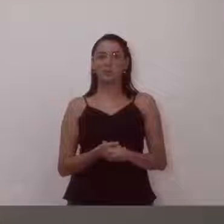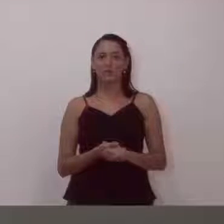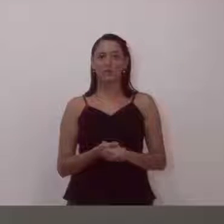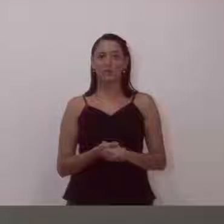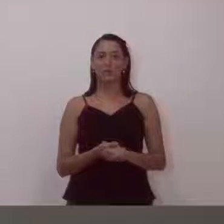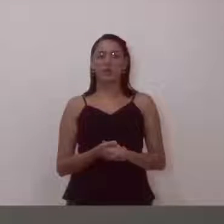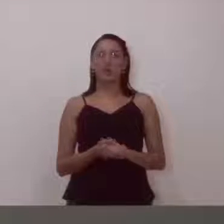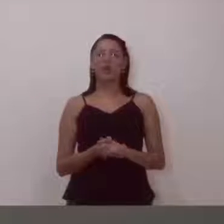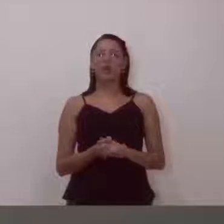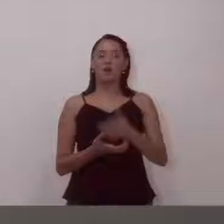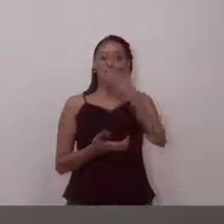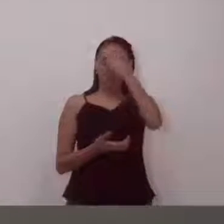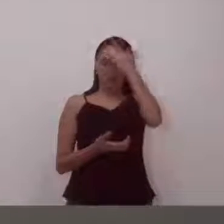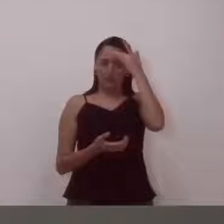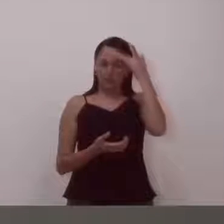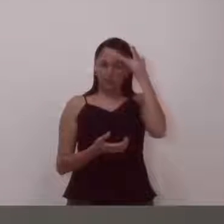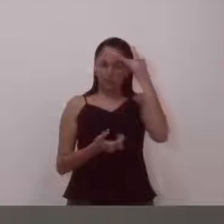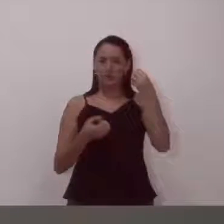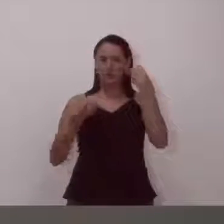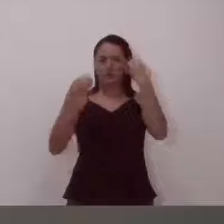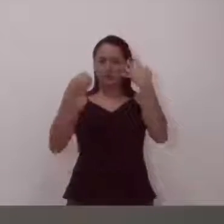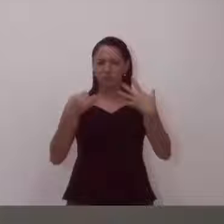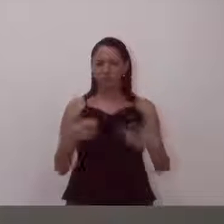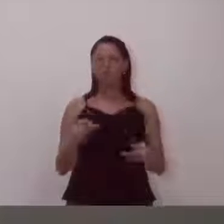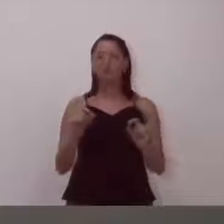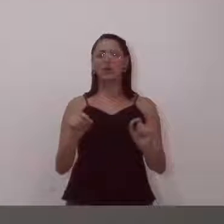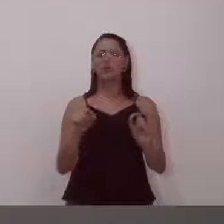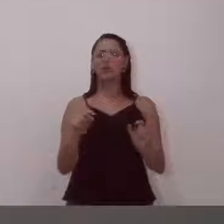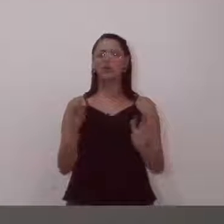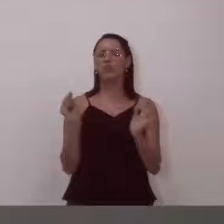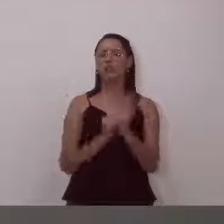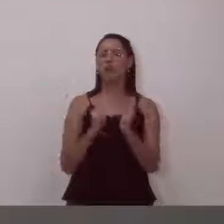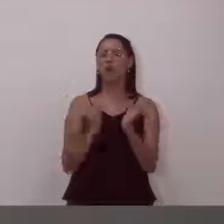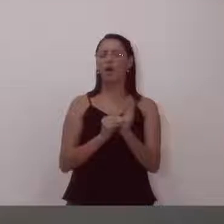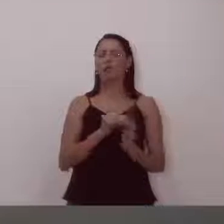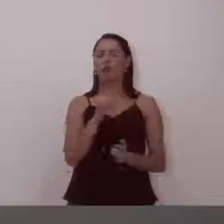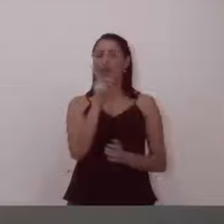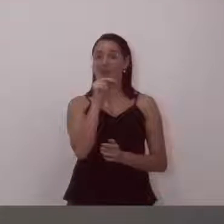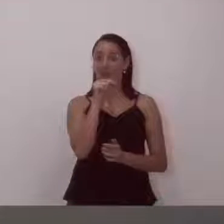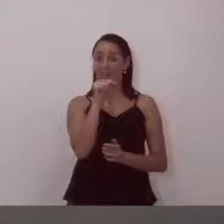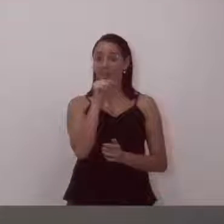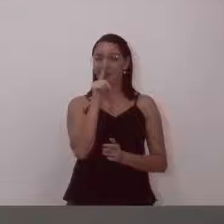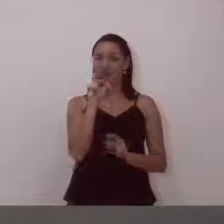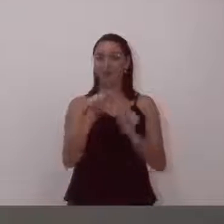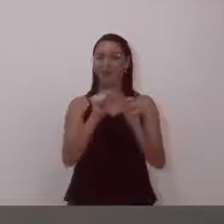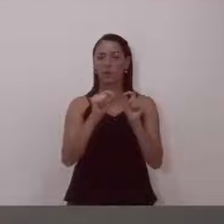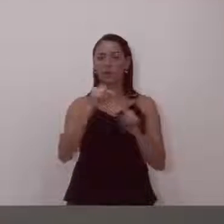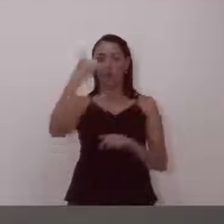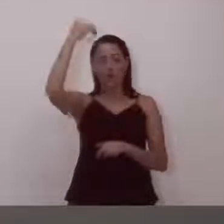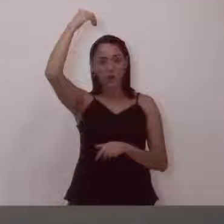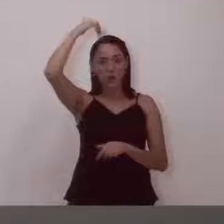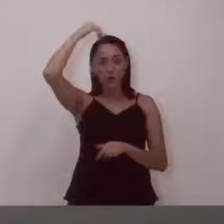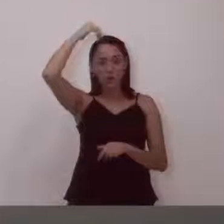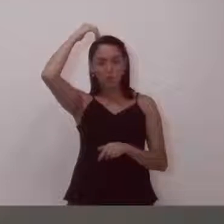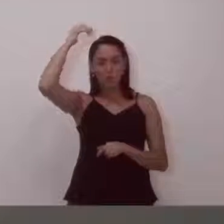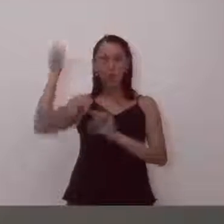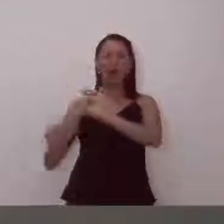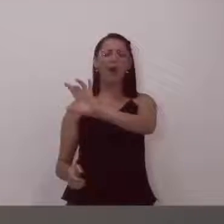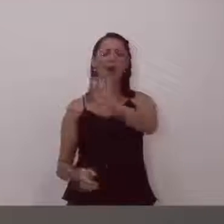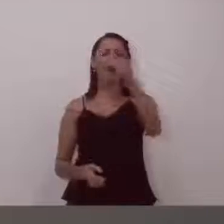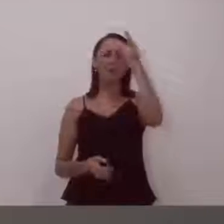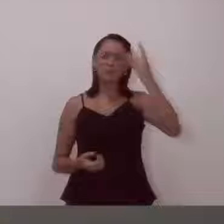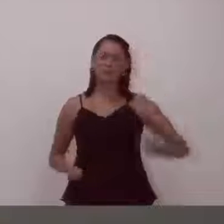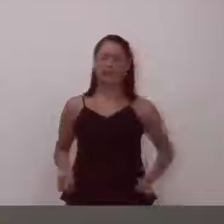autarquia ela se pronunciou dizendo que uma grande parte da falta da água era por culpa do próprio munícipe, que estava gastando mais